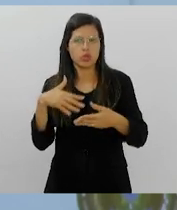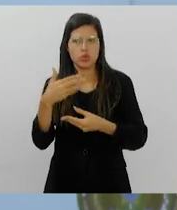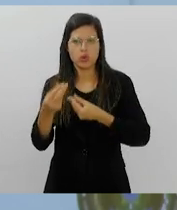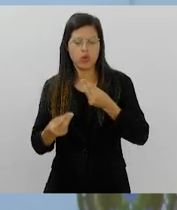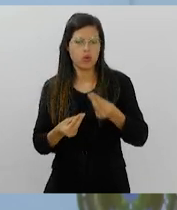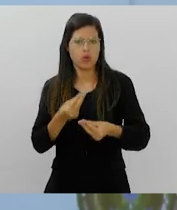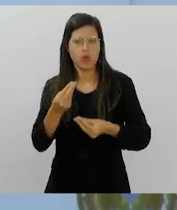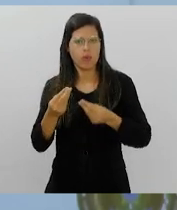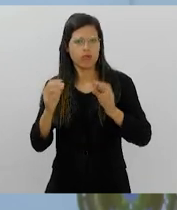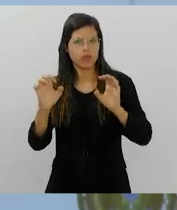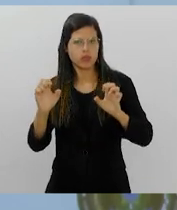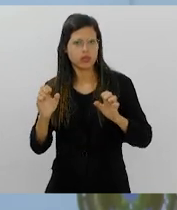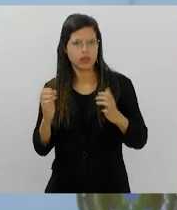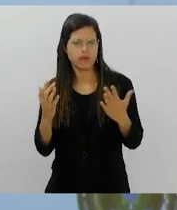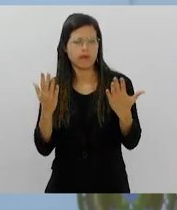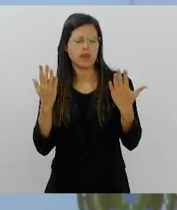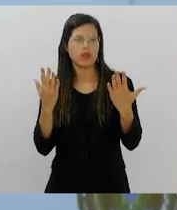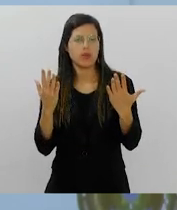esse evento